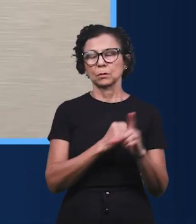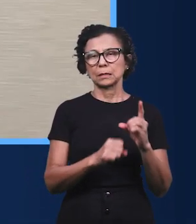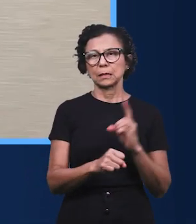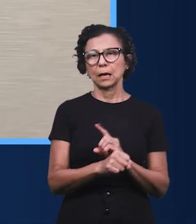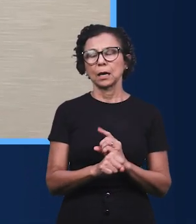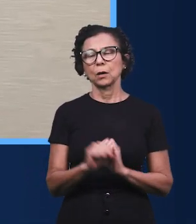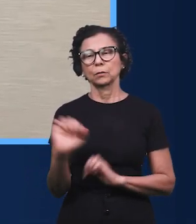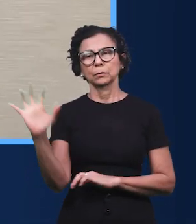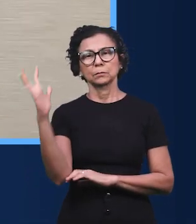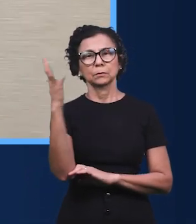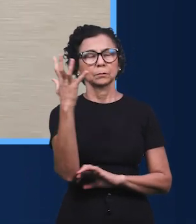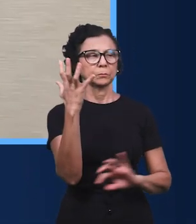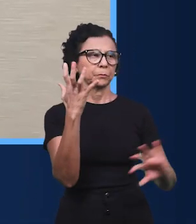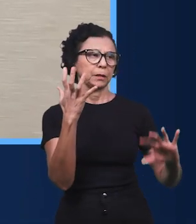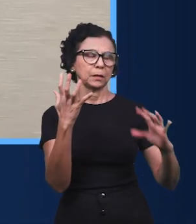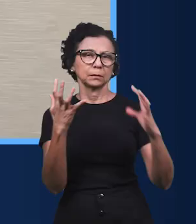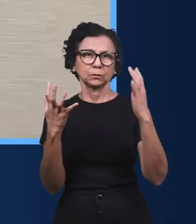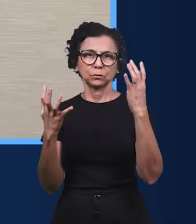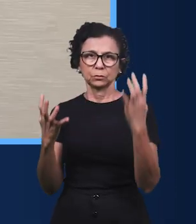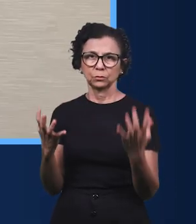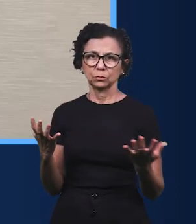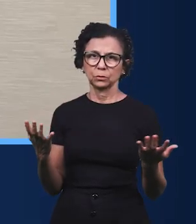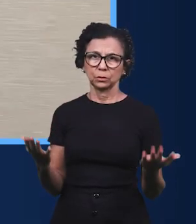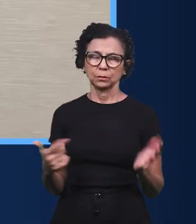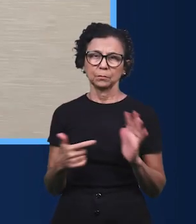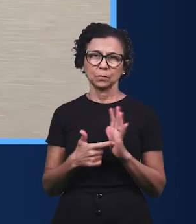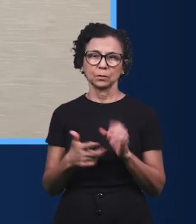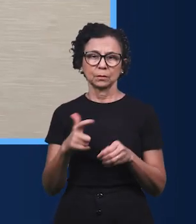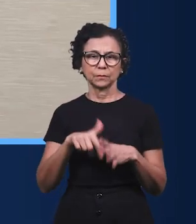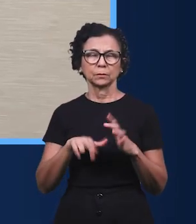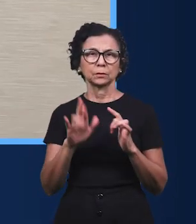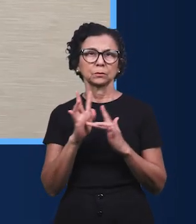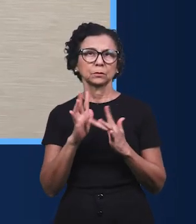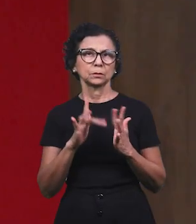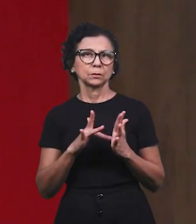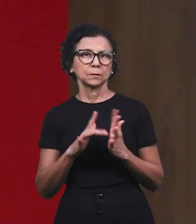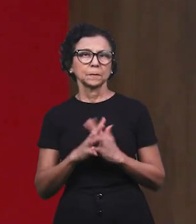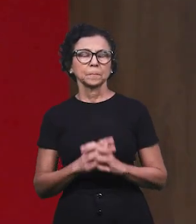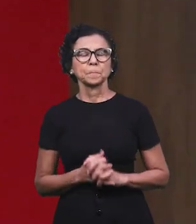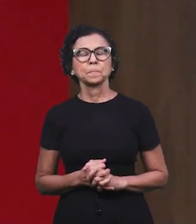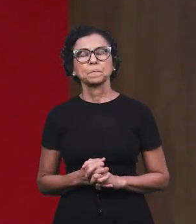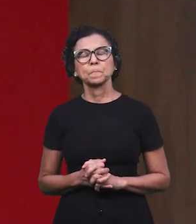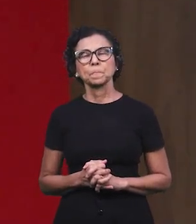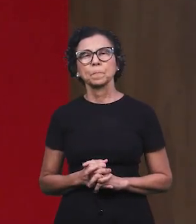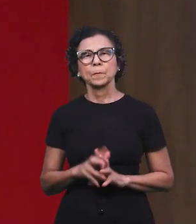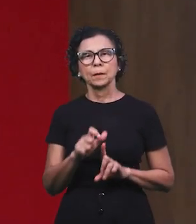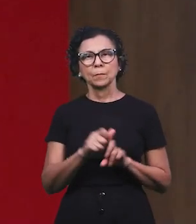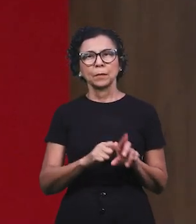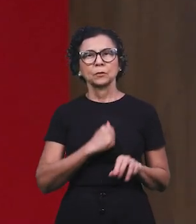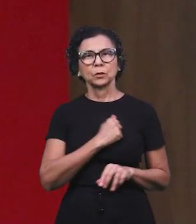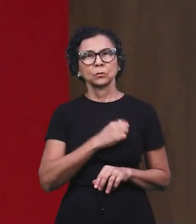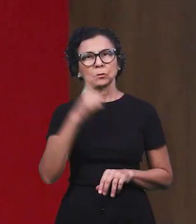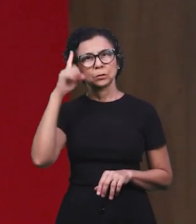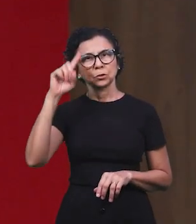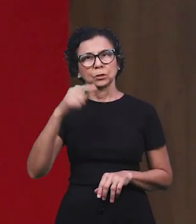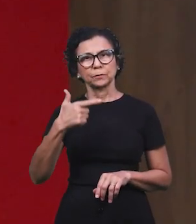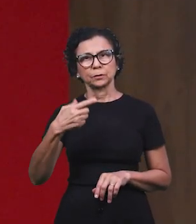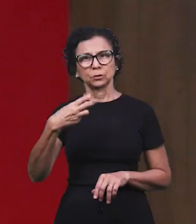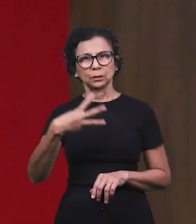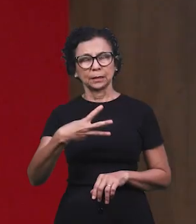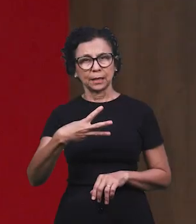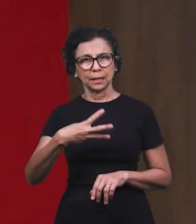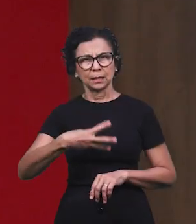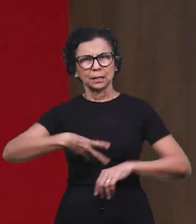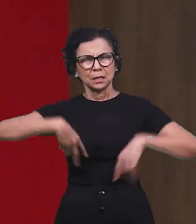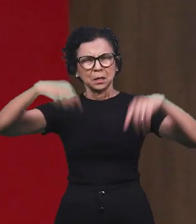contexto ambiental que apontam profeticamente para a vinda de Jesus. No dia 23 de agosto, choveu mais do